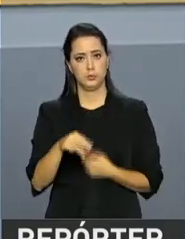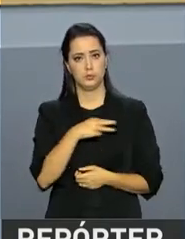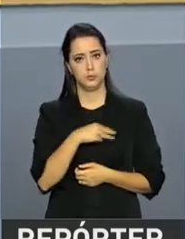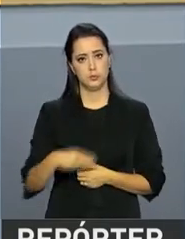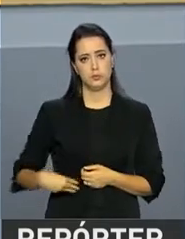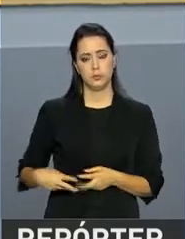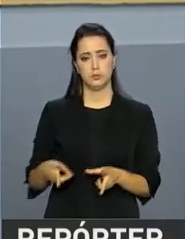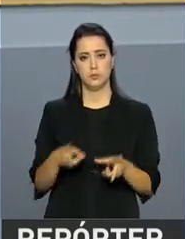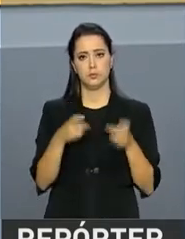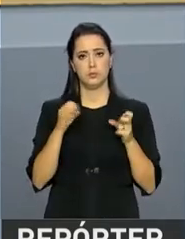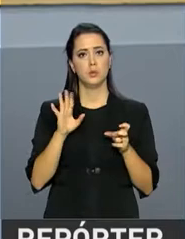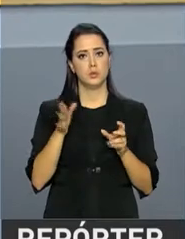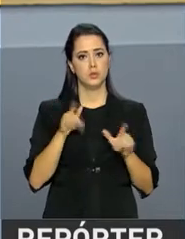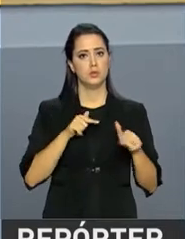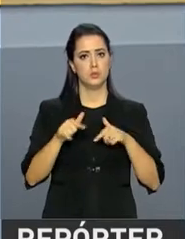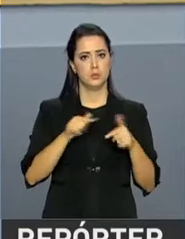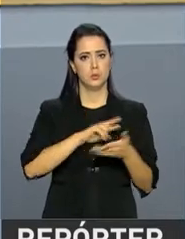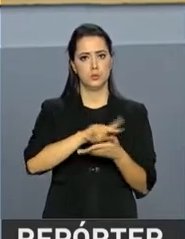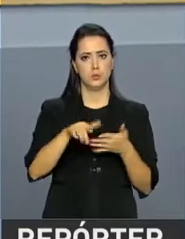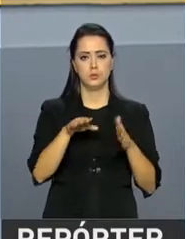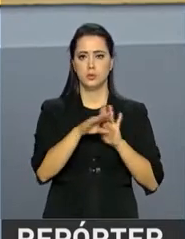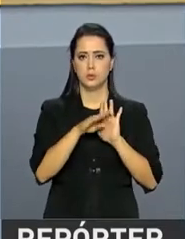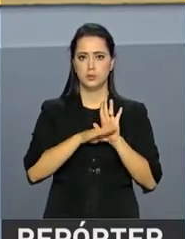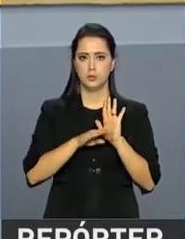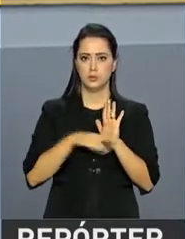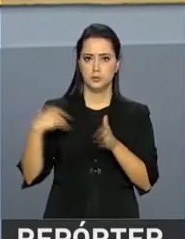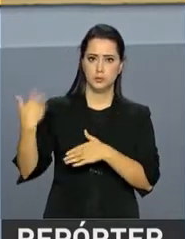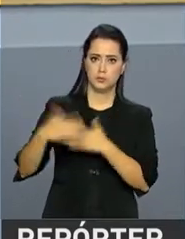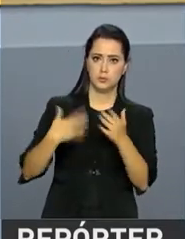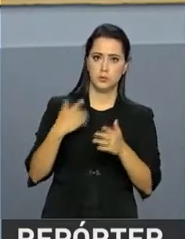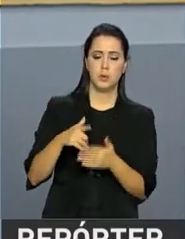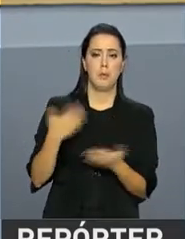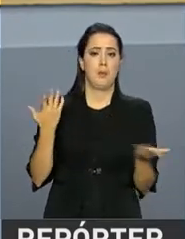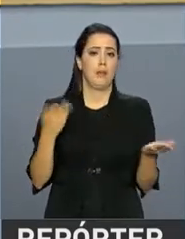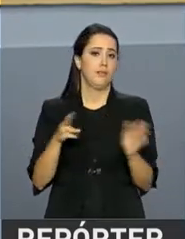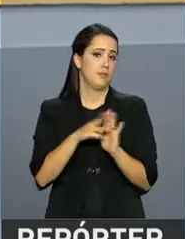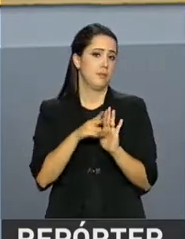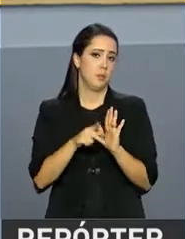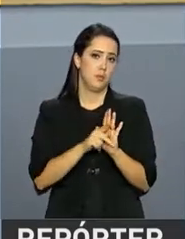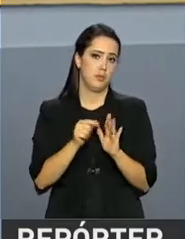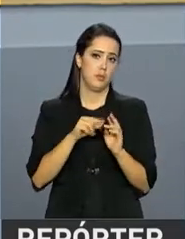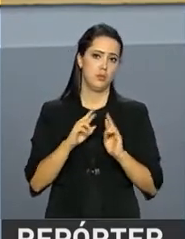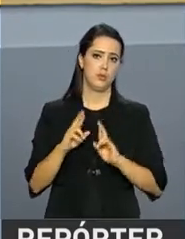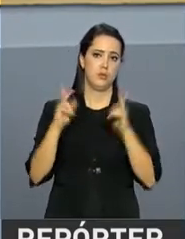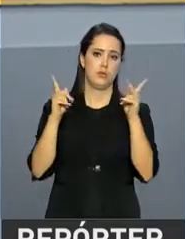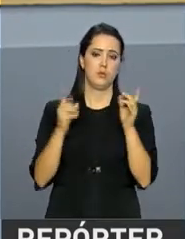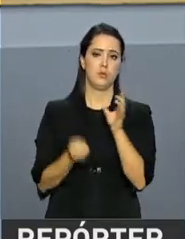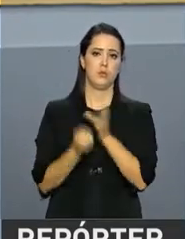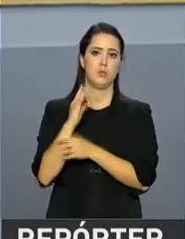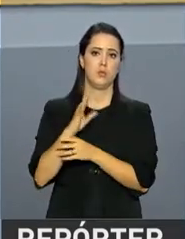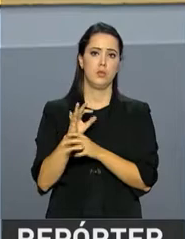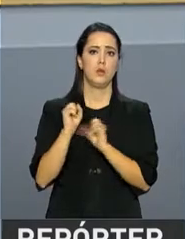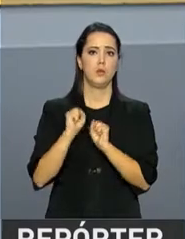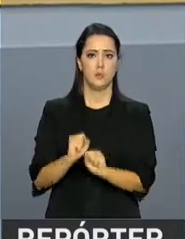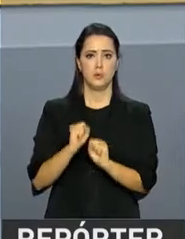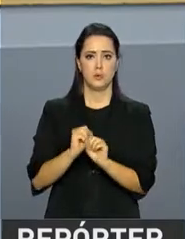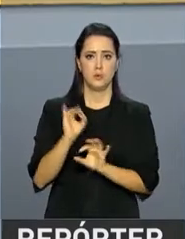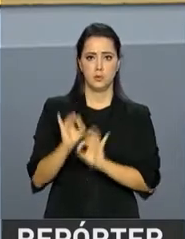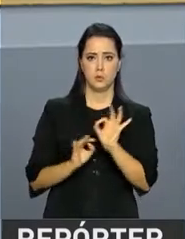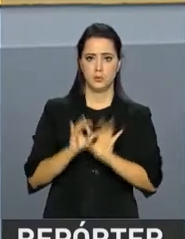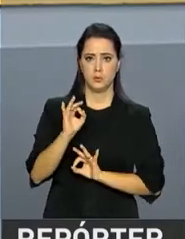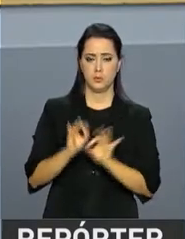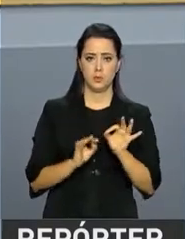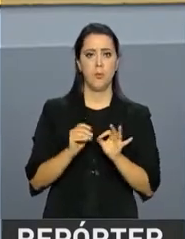ministro observou que já foram feitos vários planos ao longo da história mas que a mp tem como diferencial criar mecanismos para que o